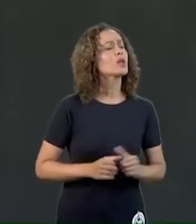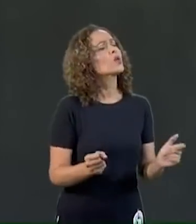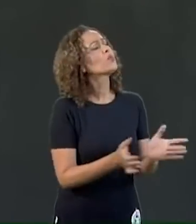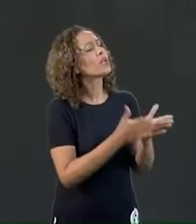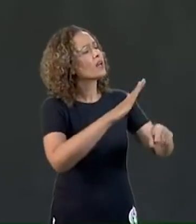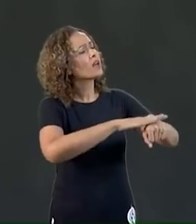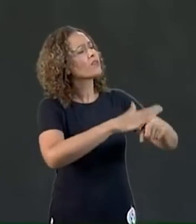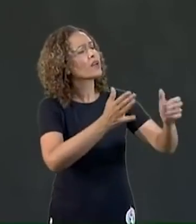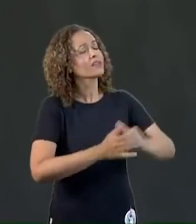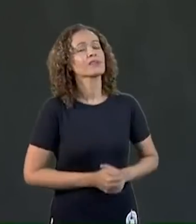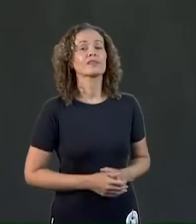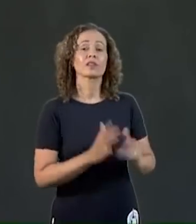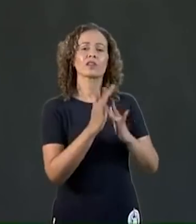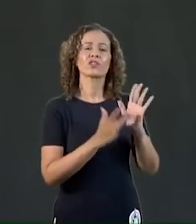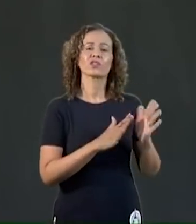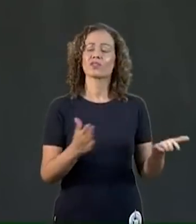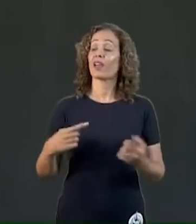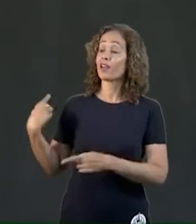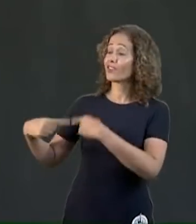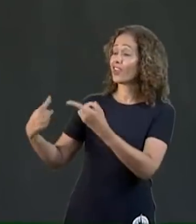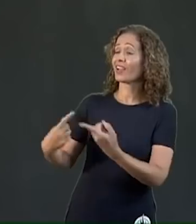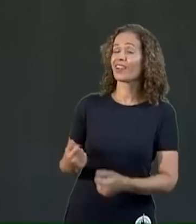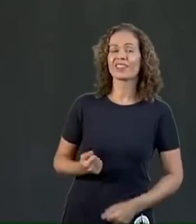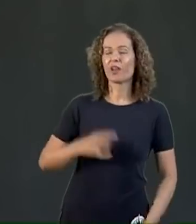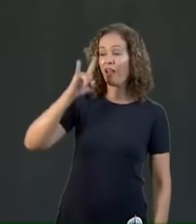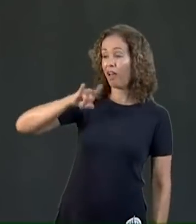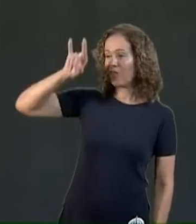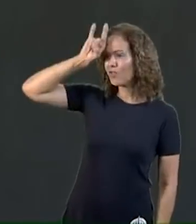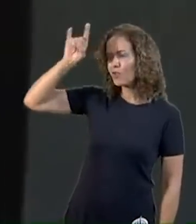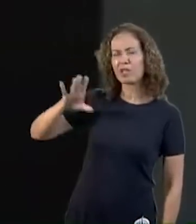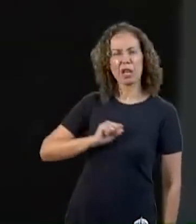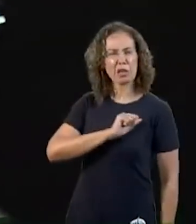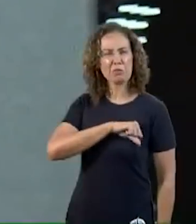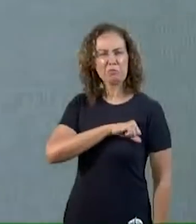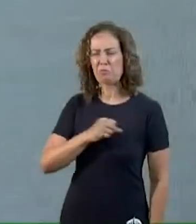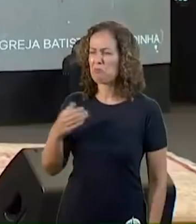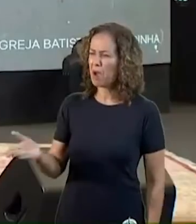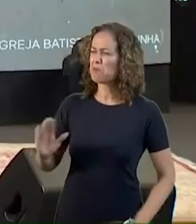Jesus falou assim, ó, uma geração adúltera e perversa pedindo milagre. Ó o milagre que eu vou dar para vocês aqui, ó.